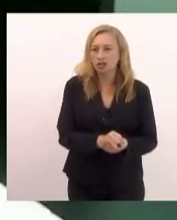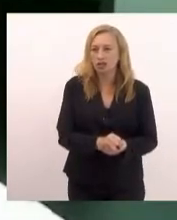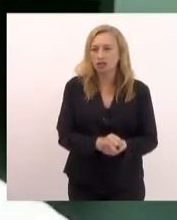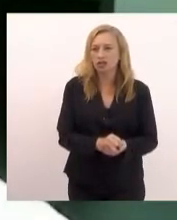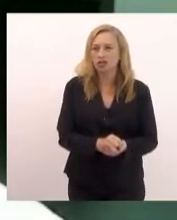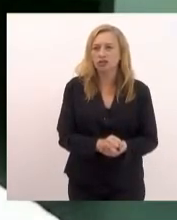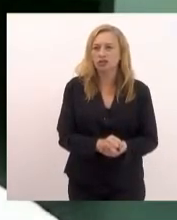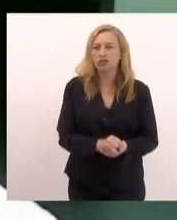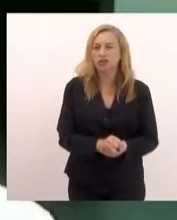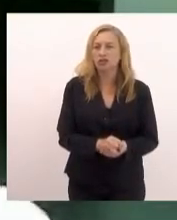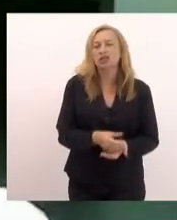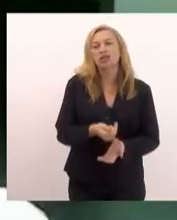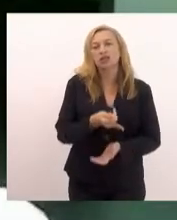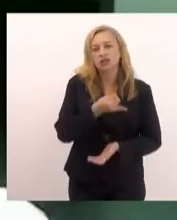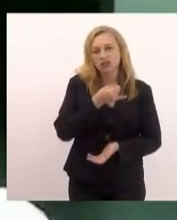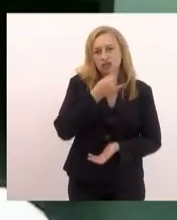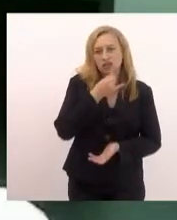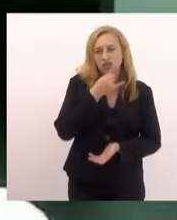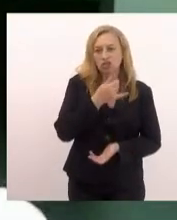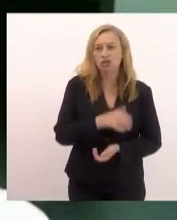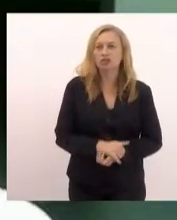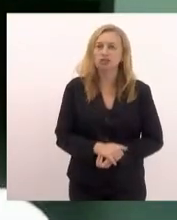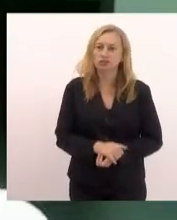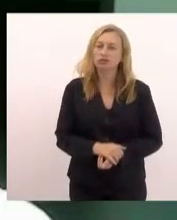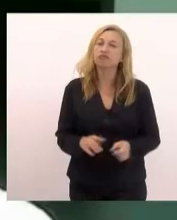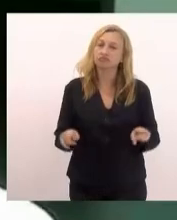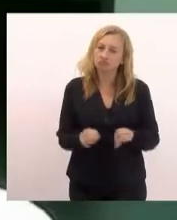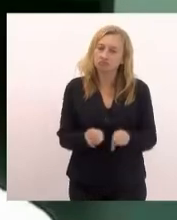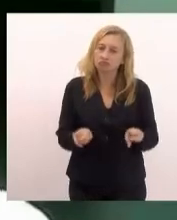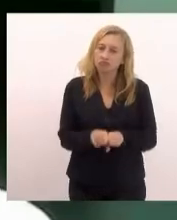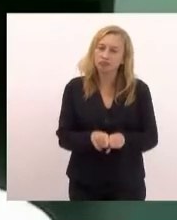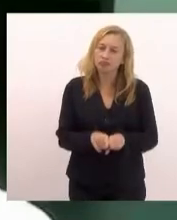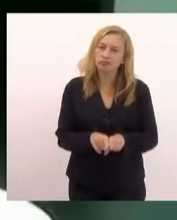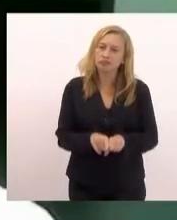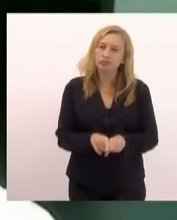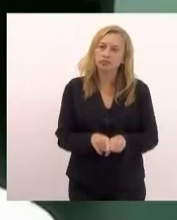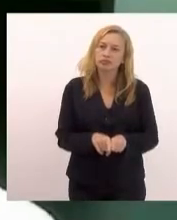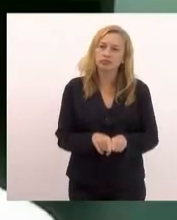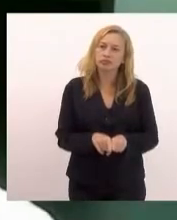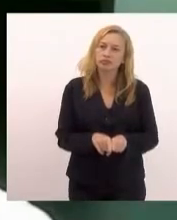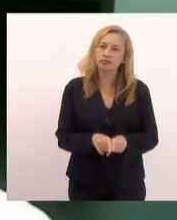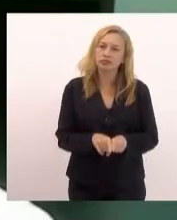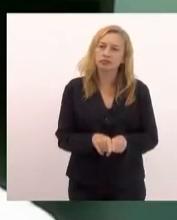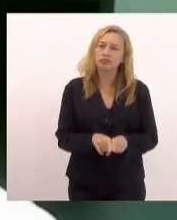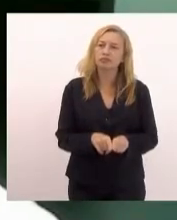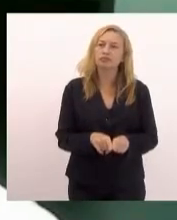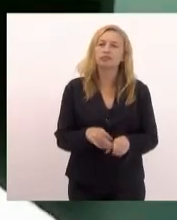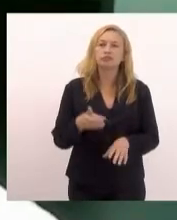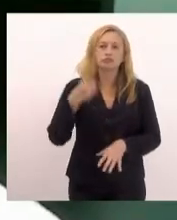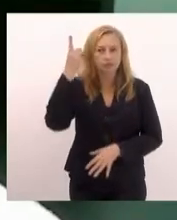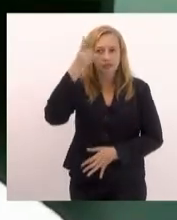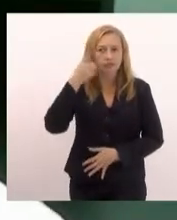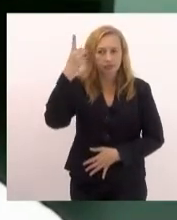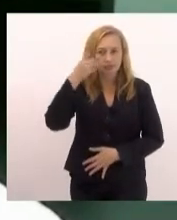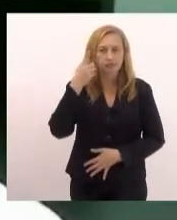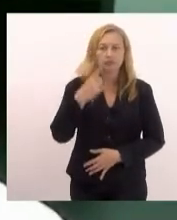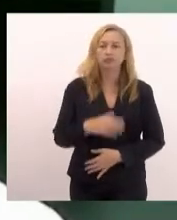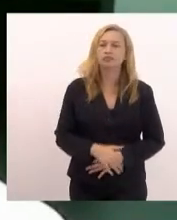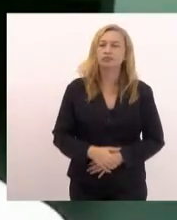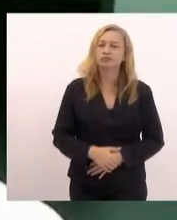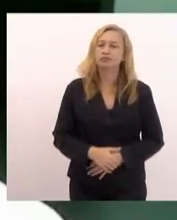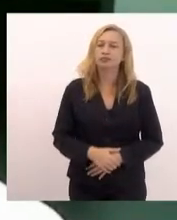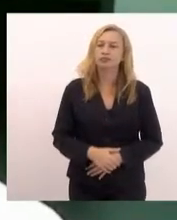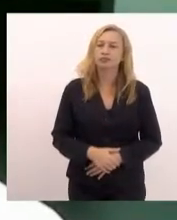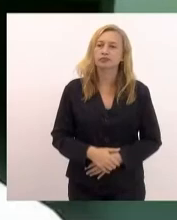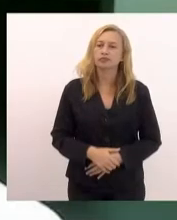esse repúdio, essa nota de repúdio, e abro também a coautoria dos deputados e deputadas que assim